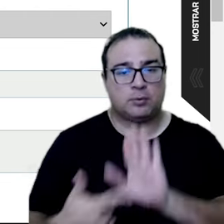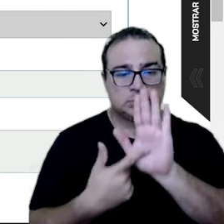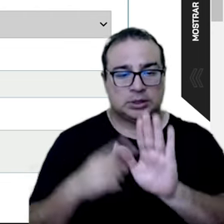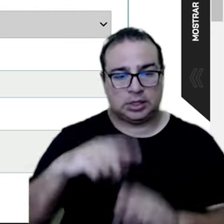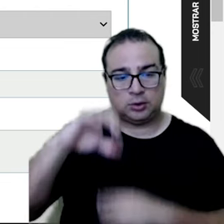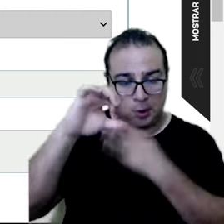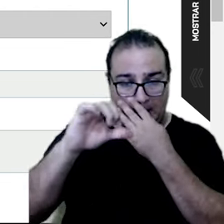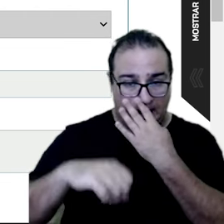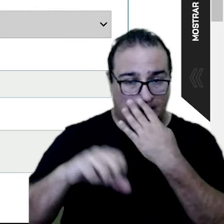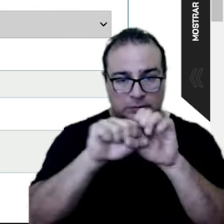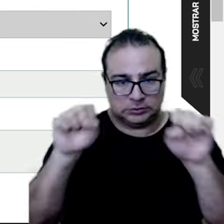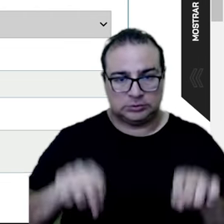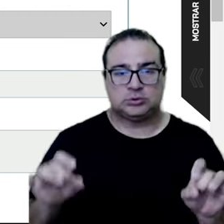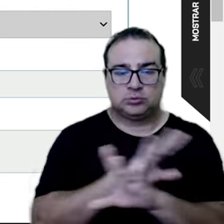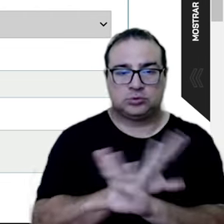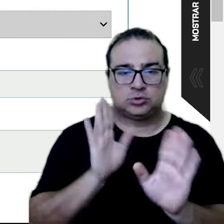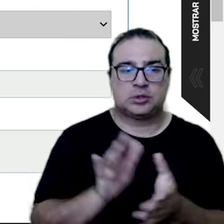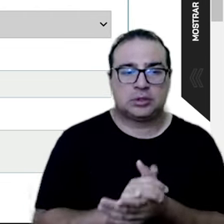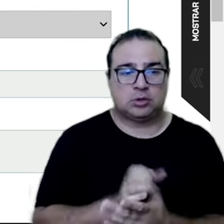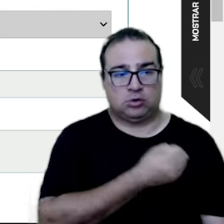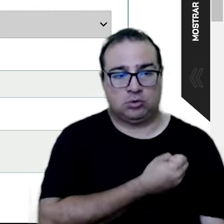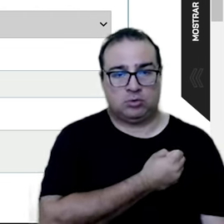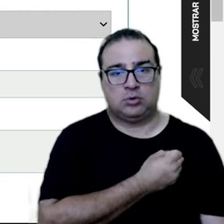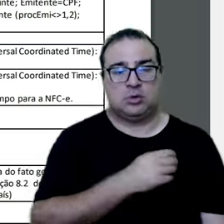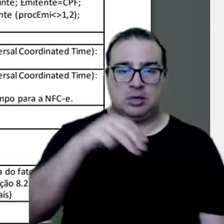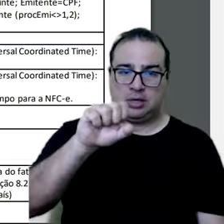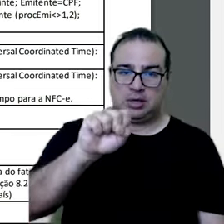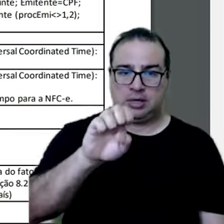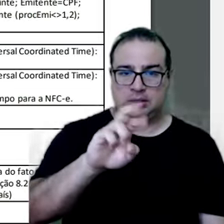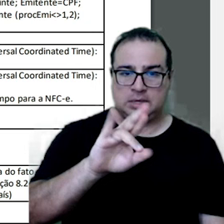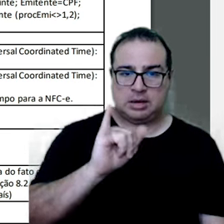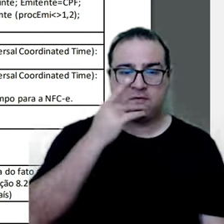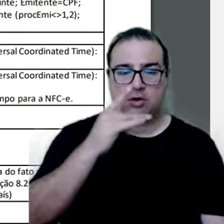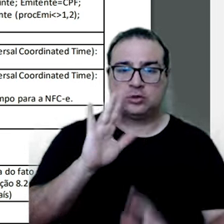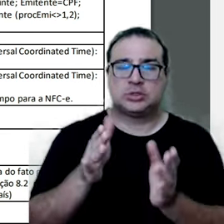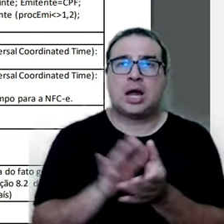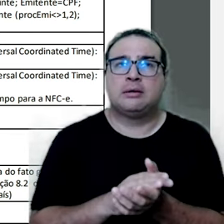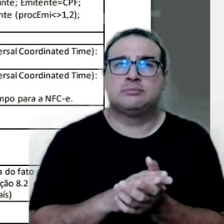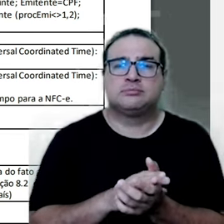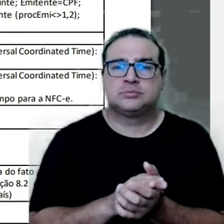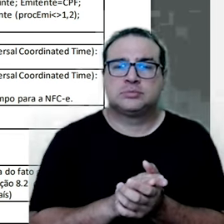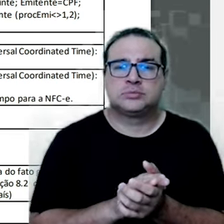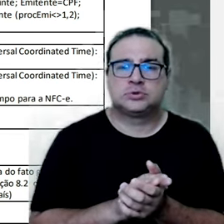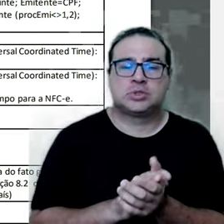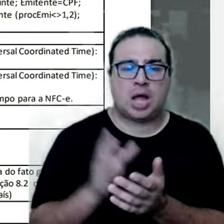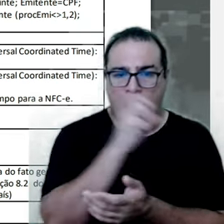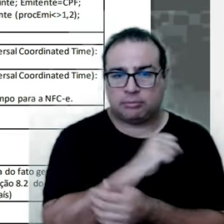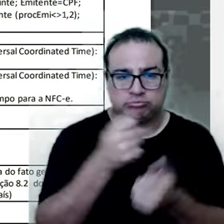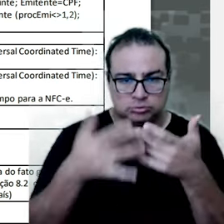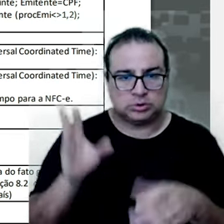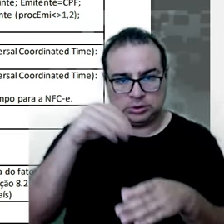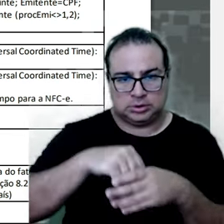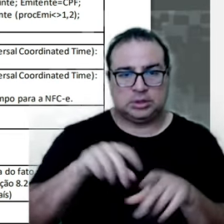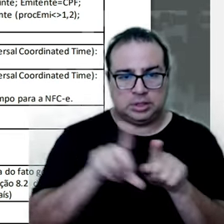nove que o sistema já tá atualizado nesse sentido e o número da série A gente já acabou falando aqui de né de bate pronto ali que